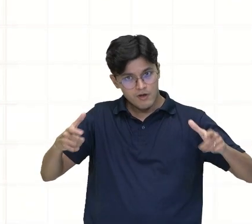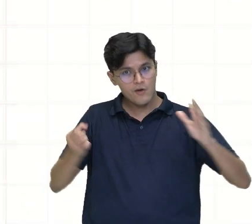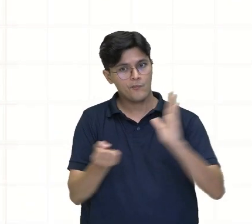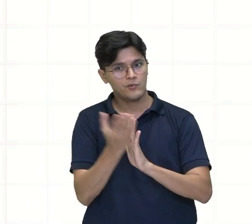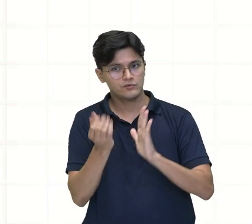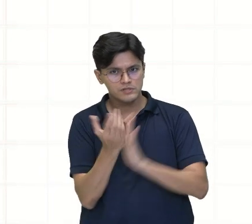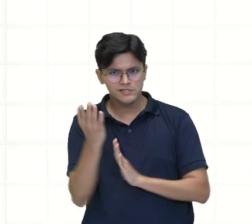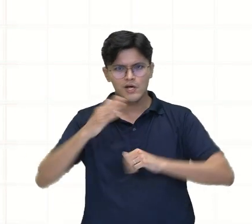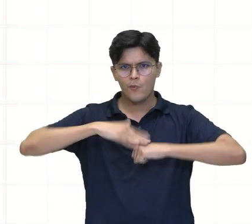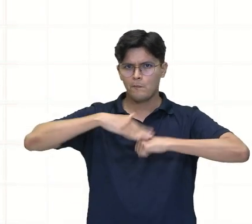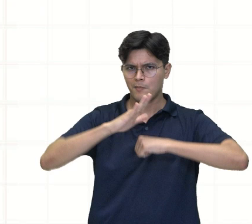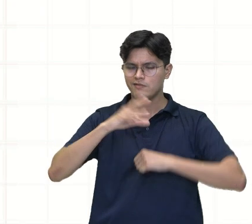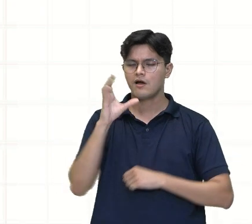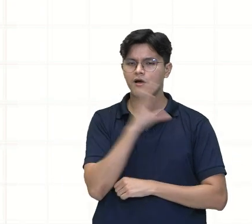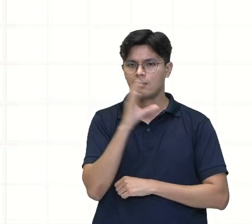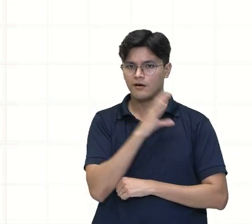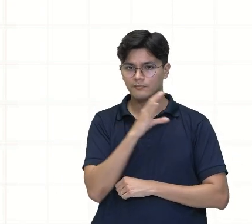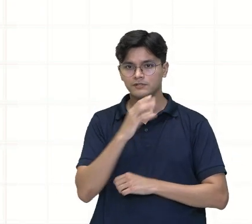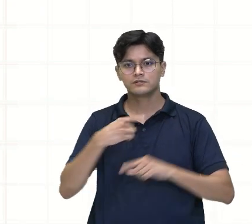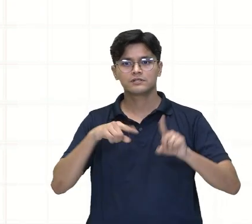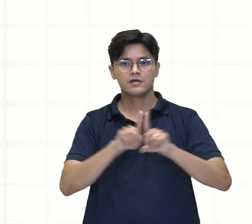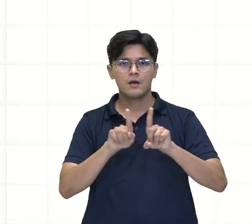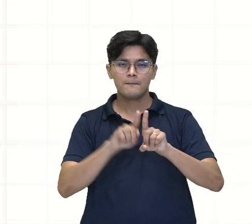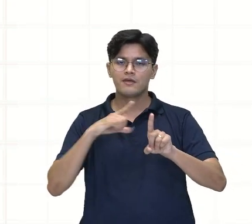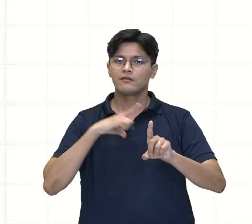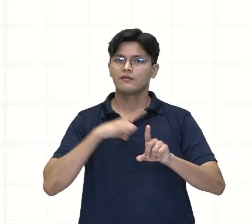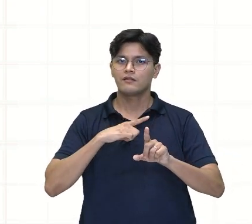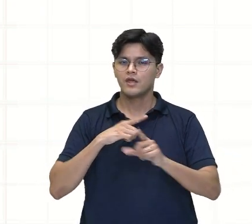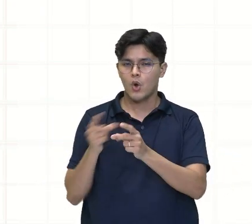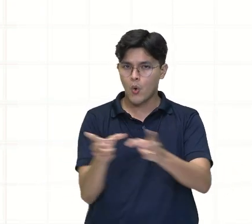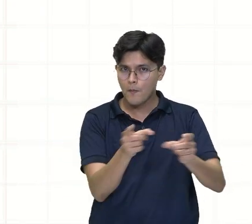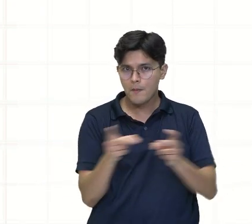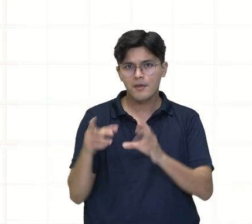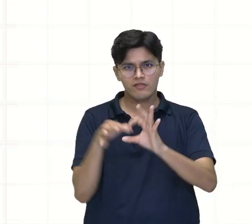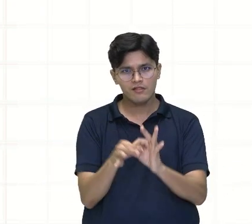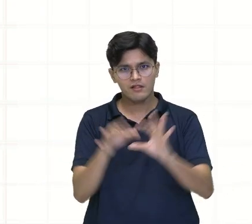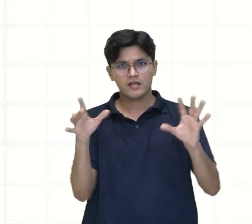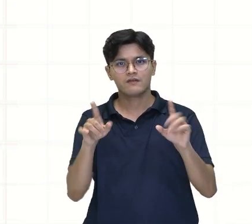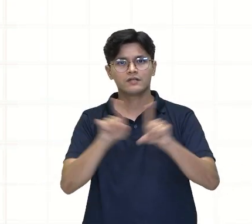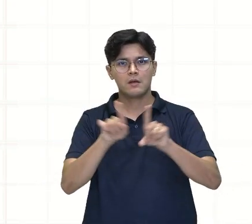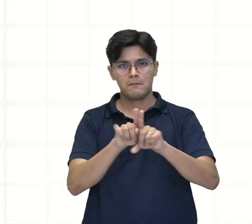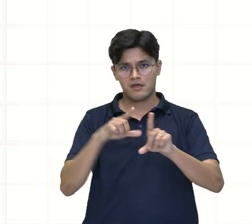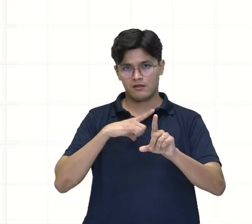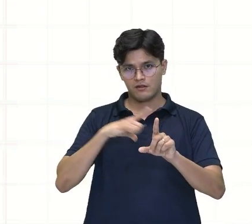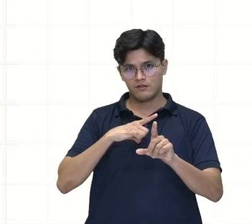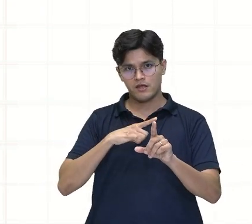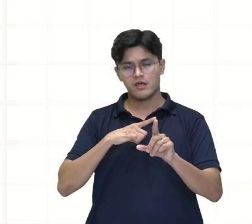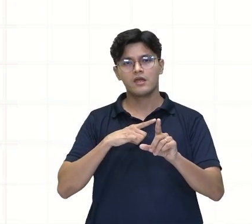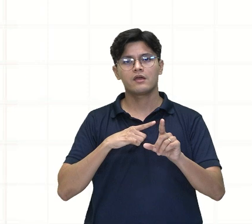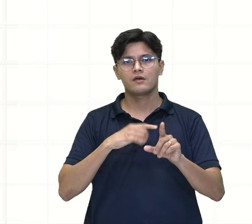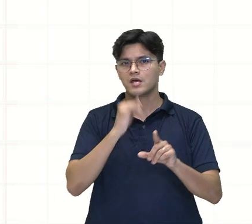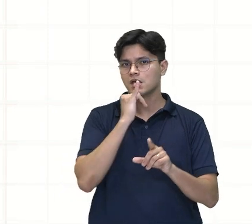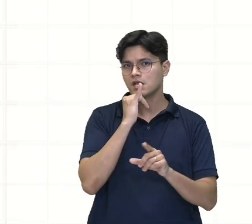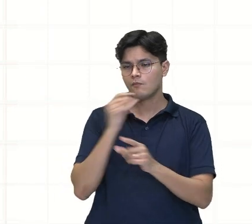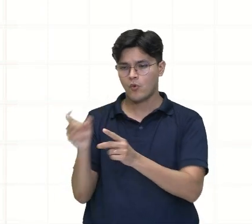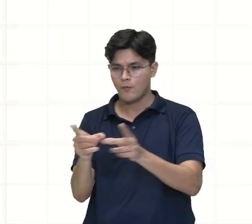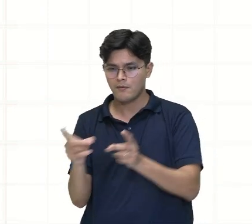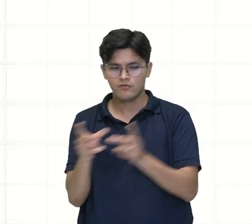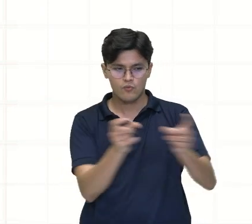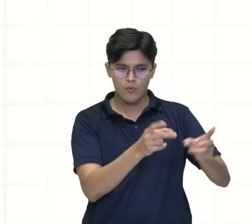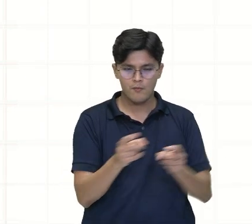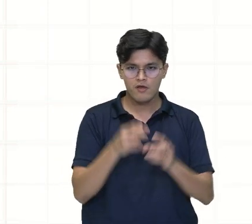mais rápido, tá? A gente tem o livre comércio, temos também a concorrência, a busca por mercado consumidor,